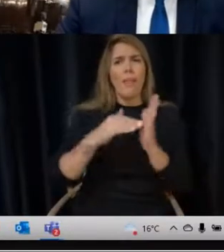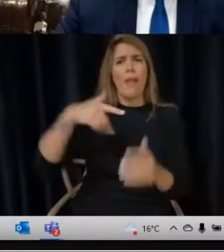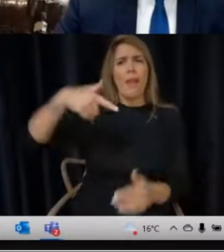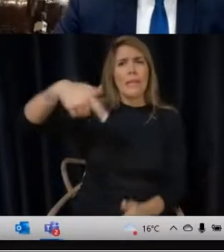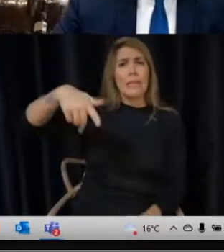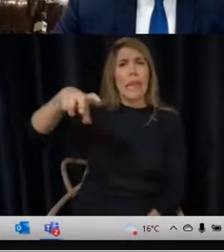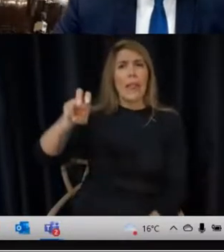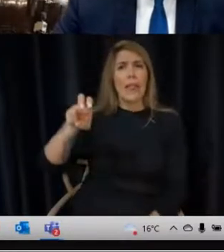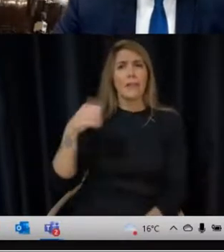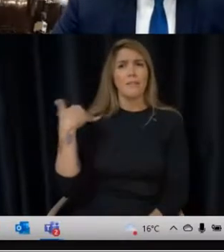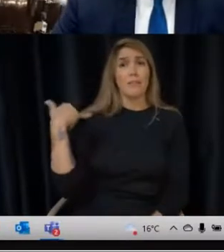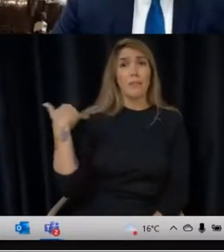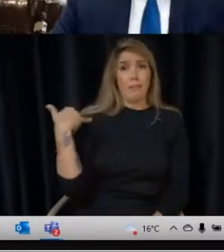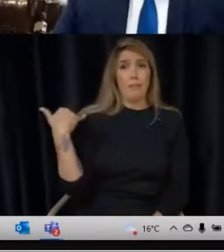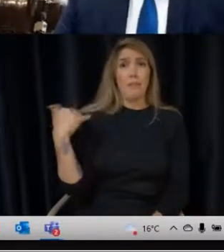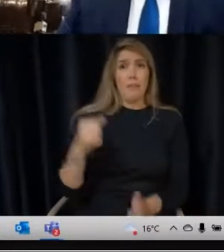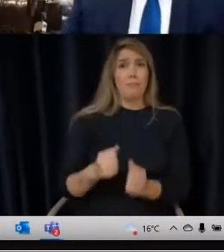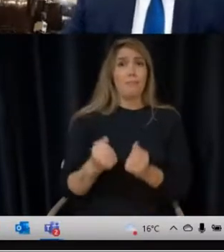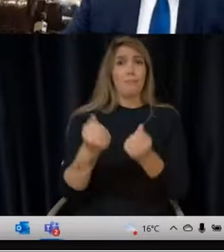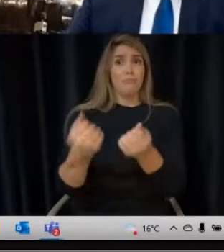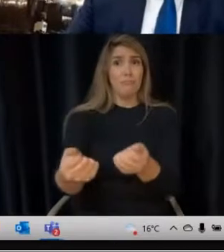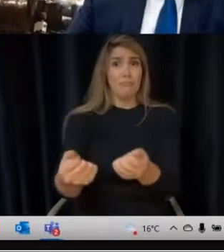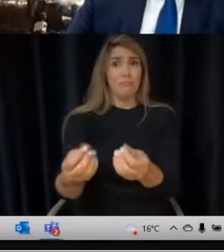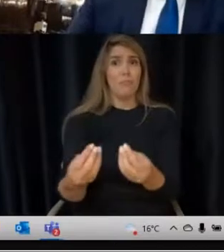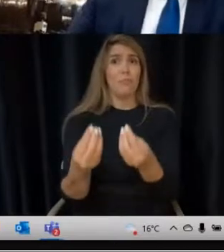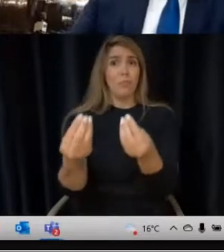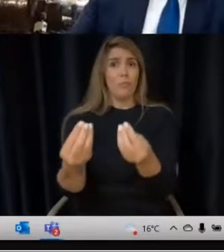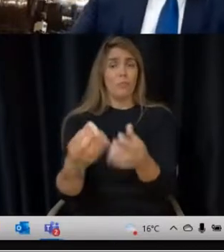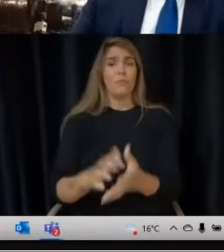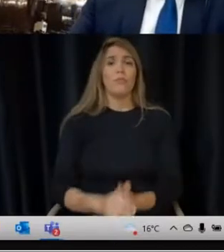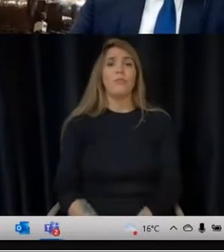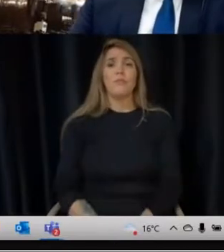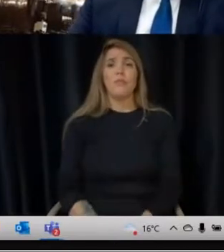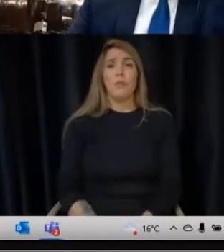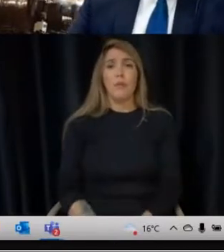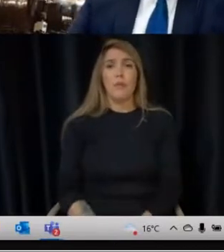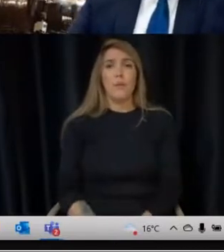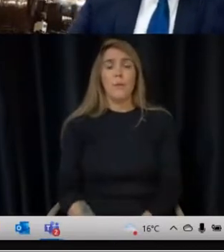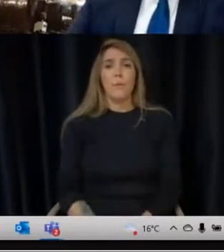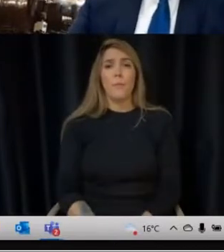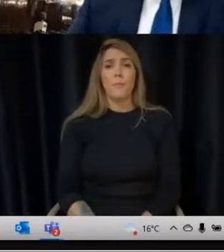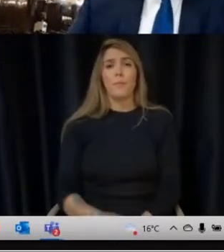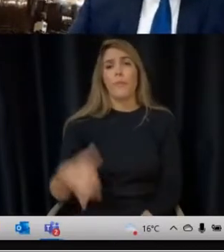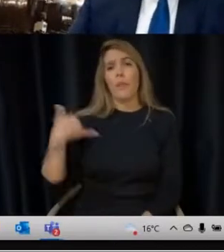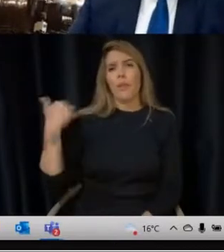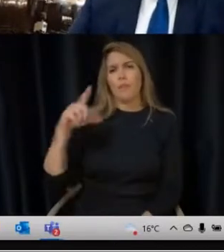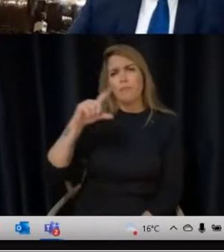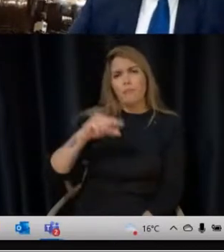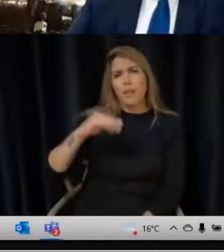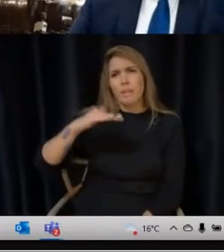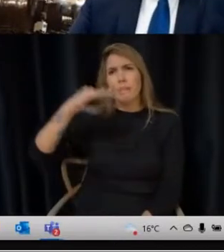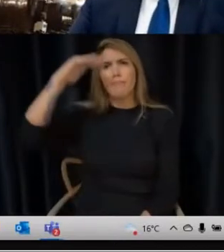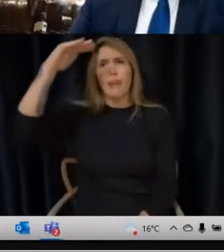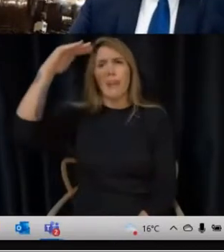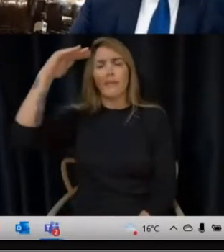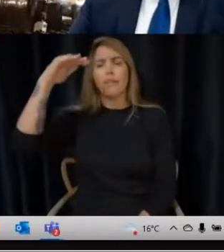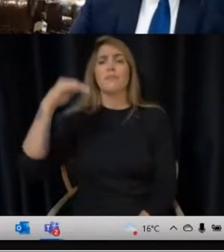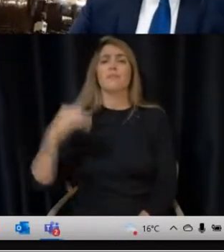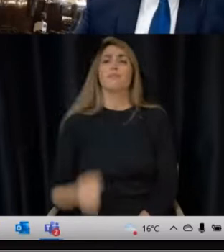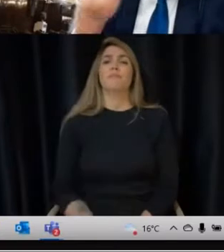descrito, tá descrito também na legislação, idade mínima e idade máxima, dependendo do órgão e também da gravidade de quem vai